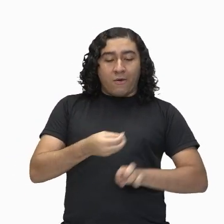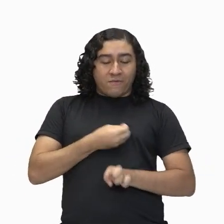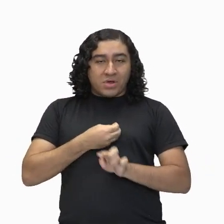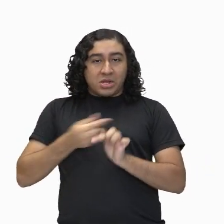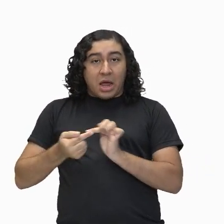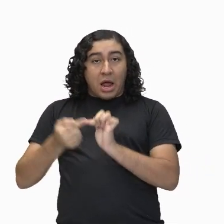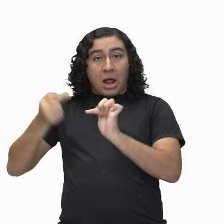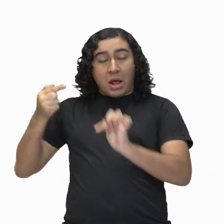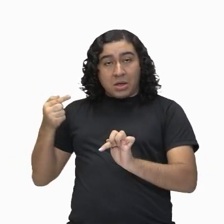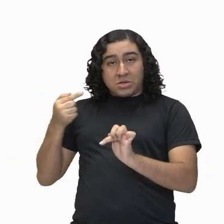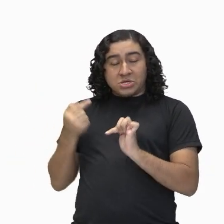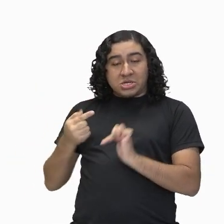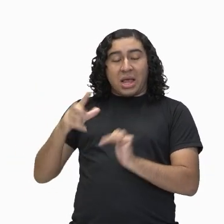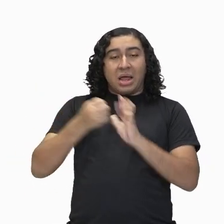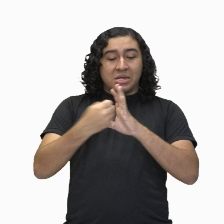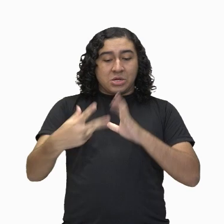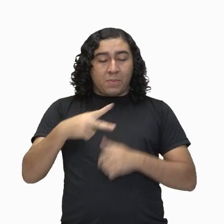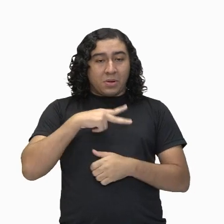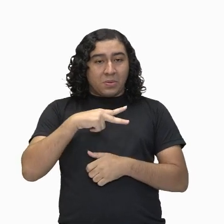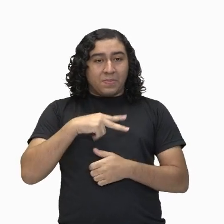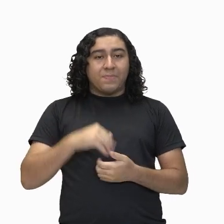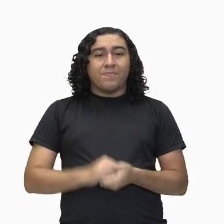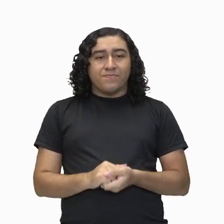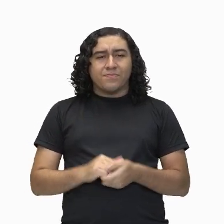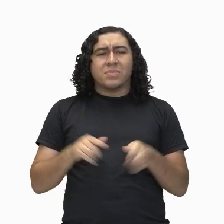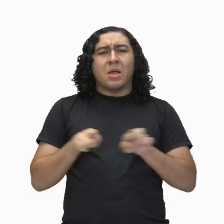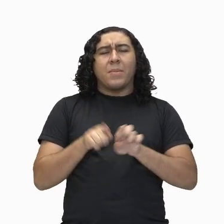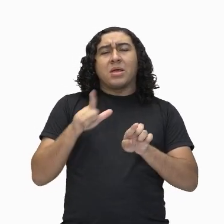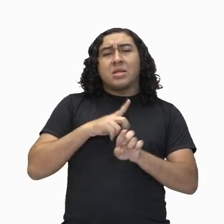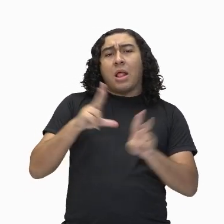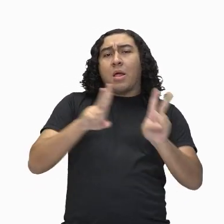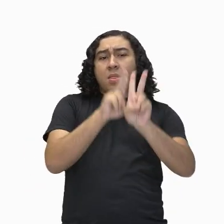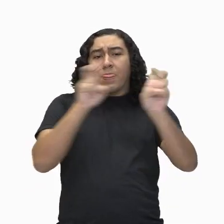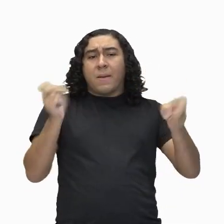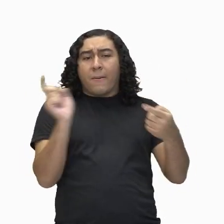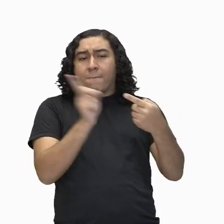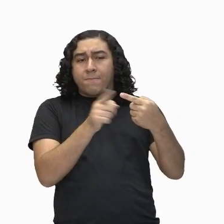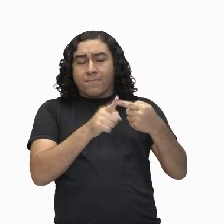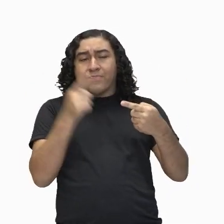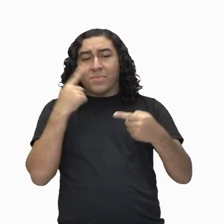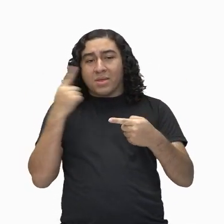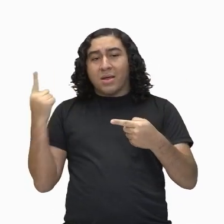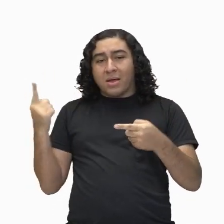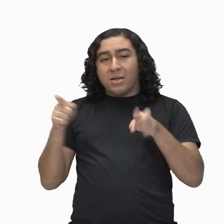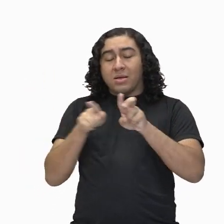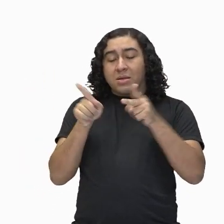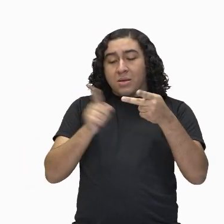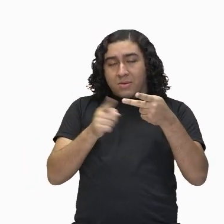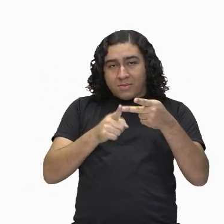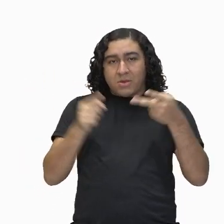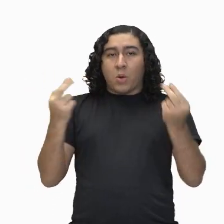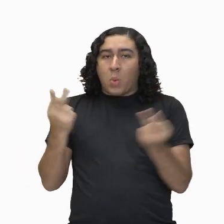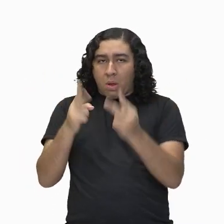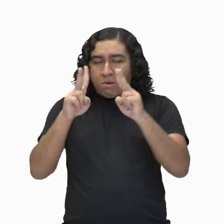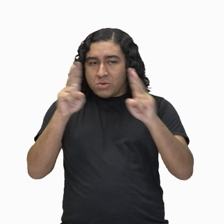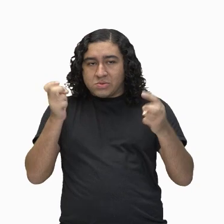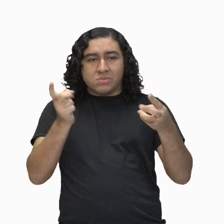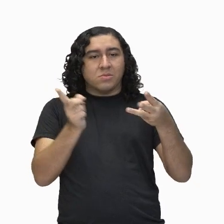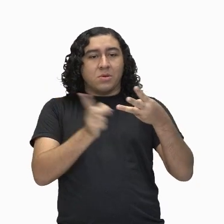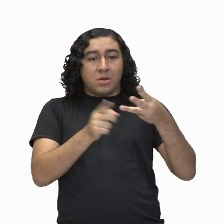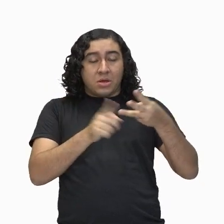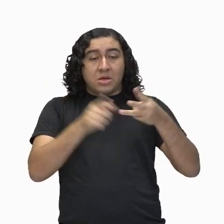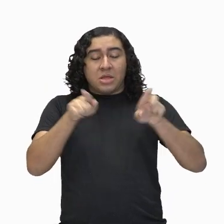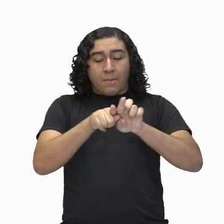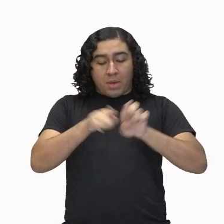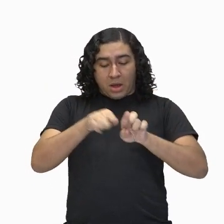No detalhamento, vamos conversar sobre o existencialismo, a existência precede a essência, ser em si